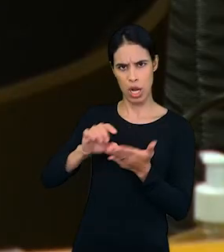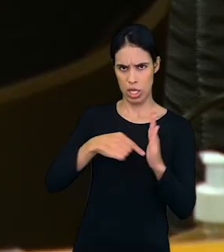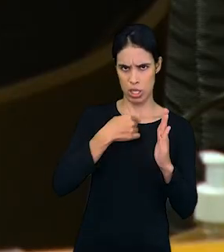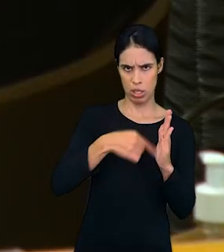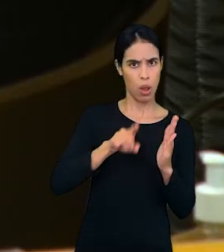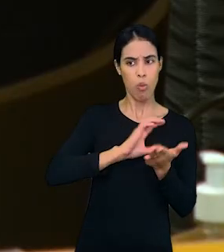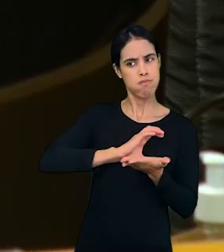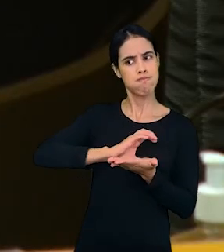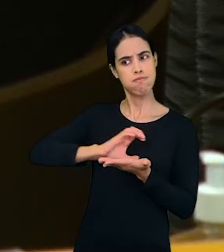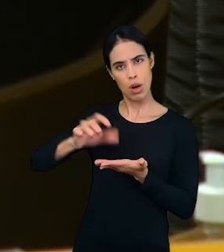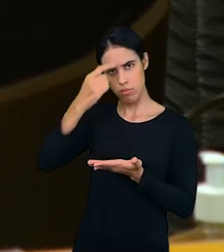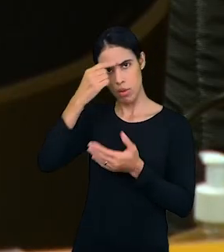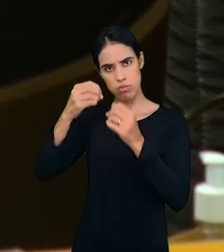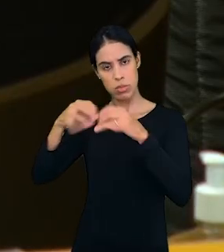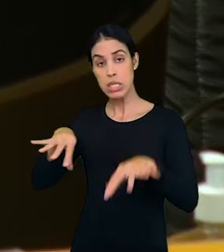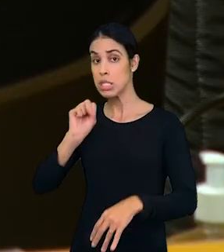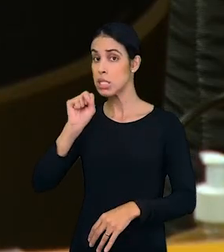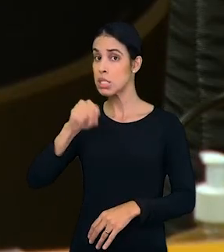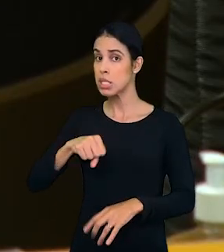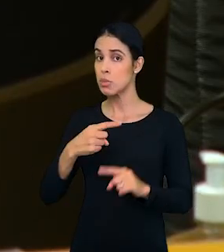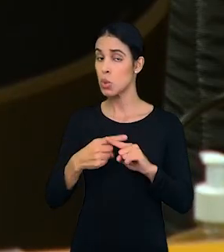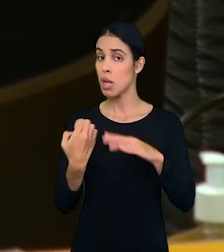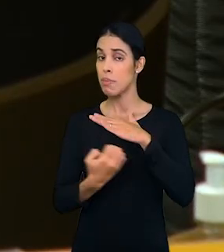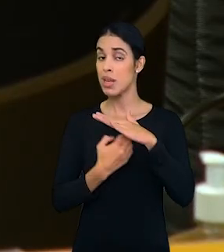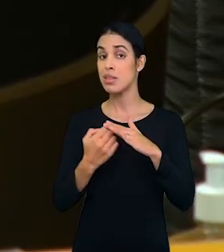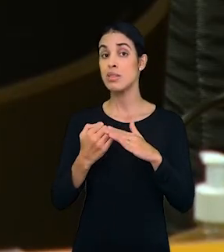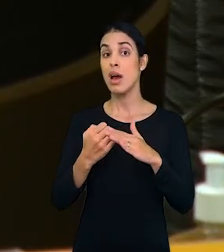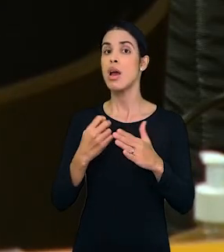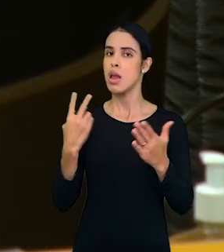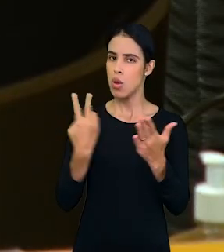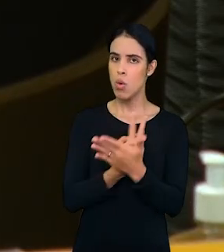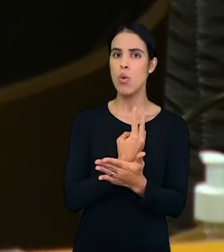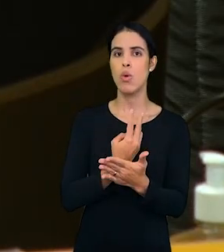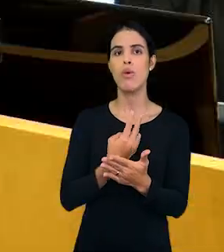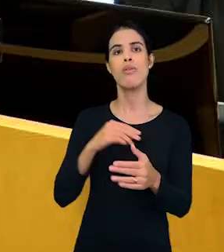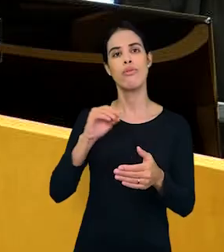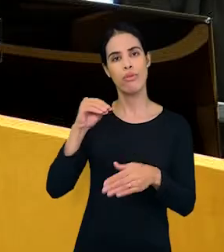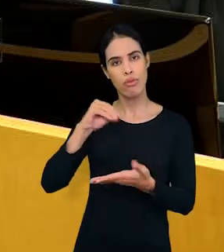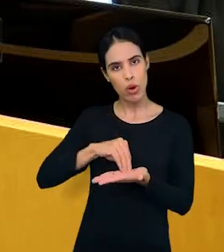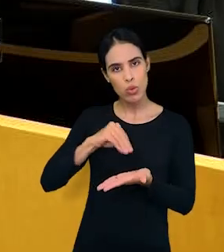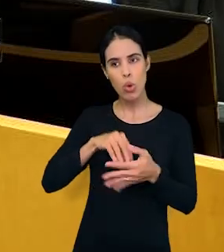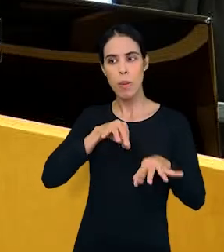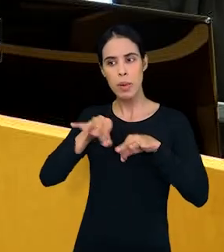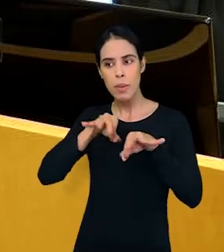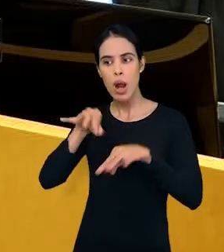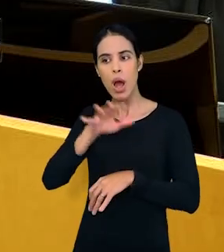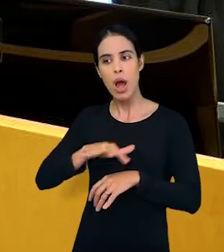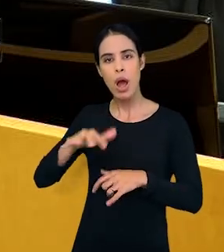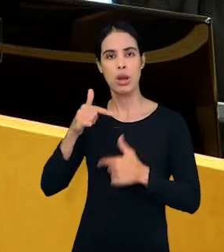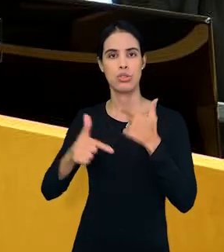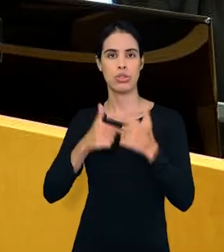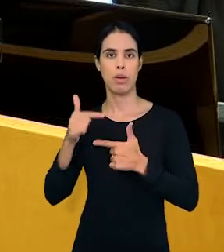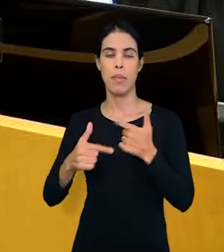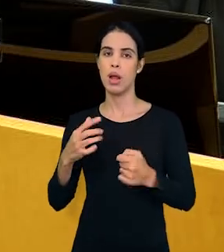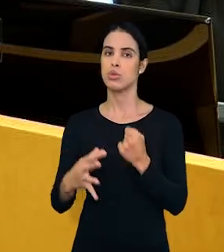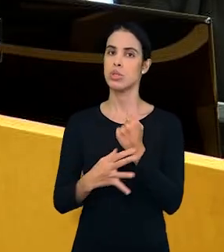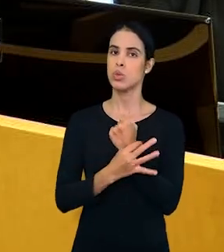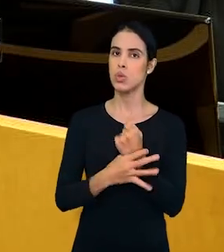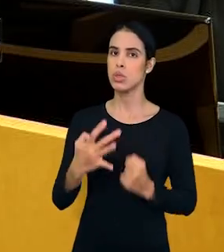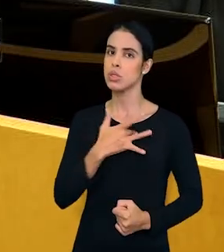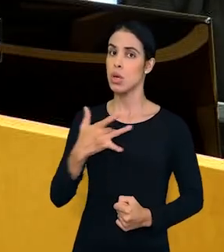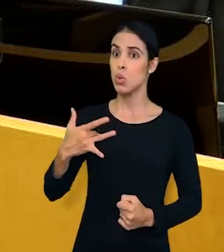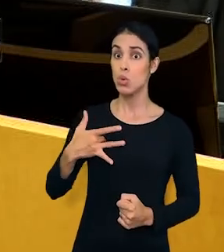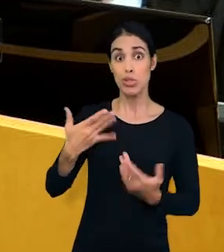indenização. Ele destacou que a empresa falhou ao não proporcionar um meio ambiente seguro e sadio, direito fundamental